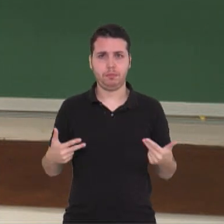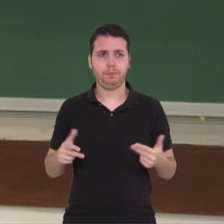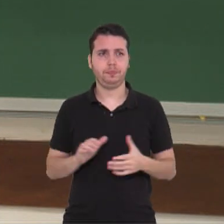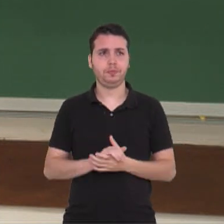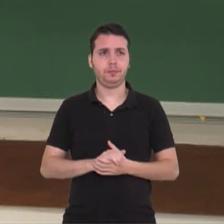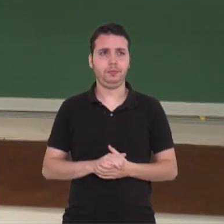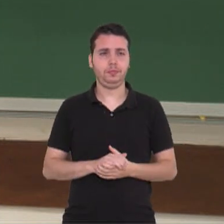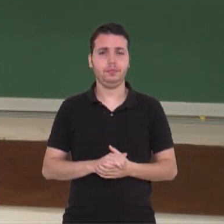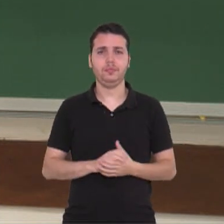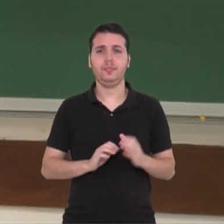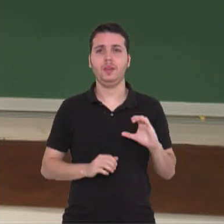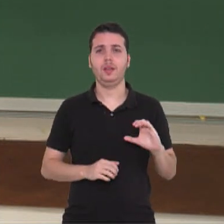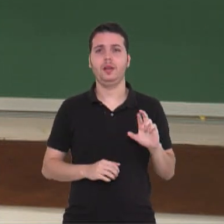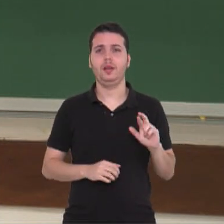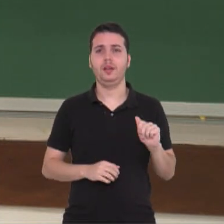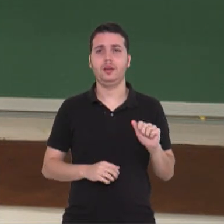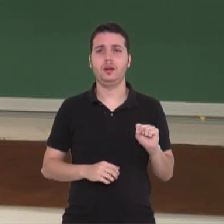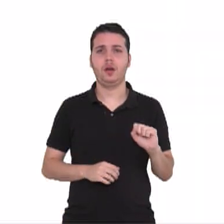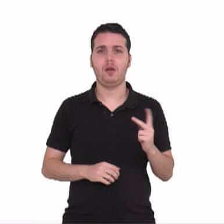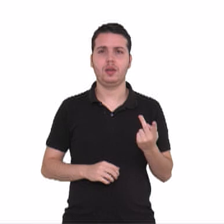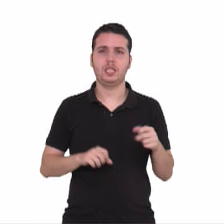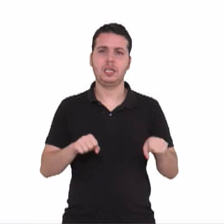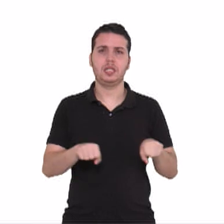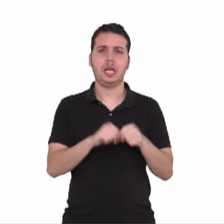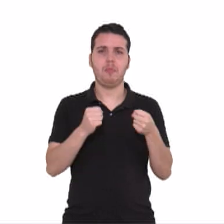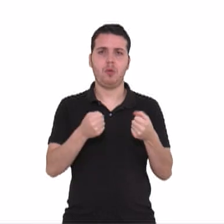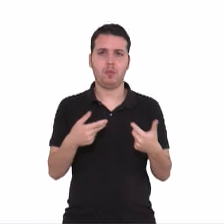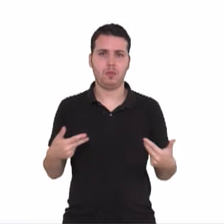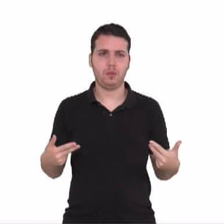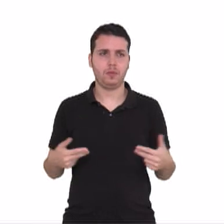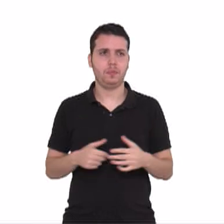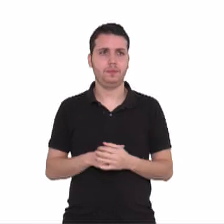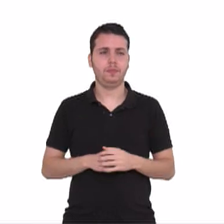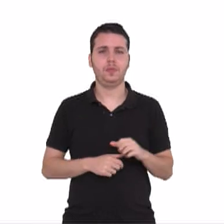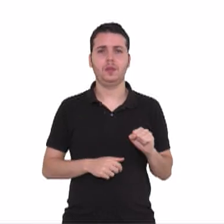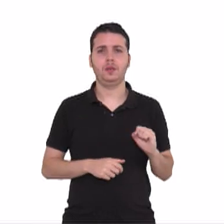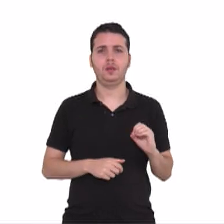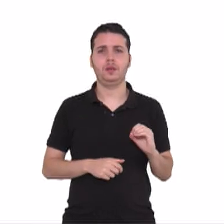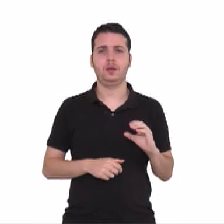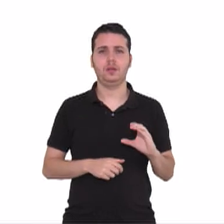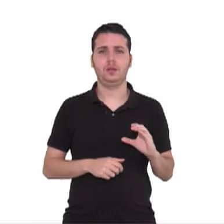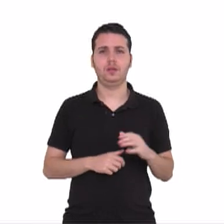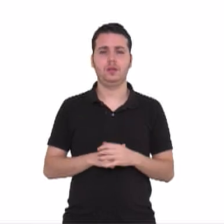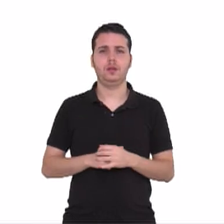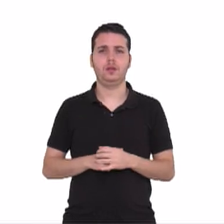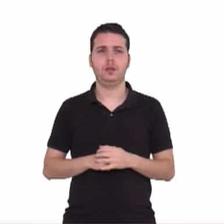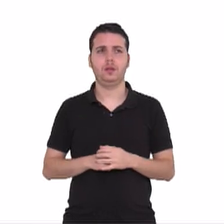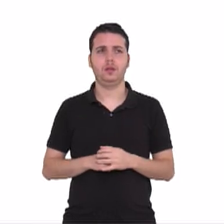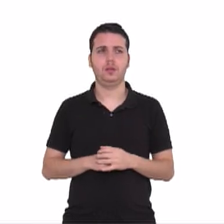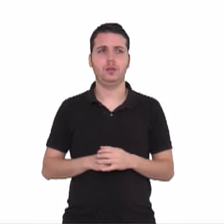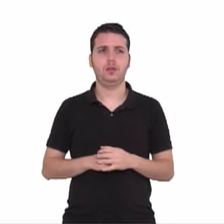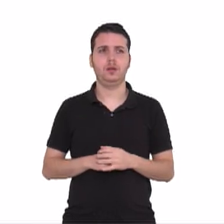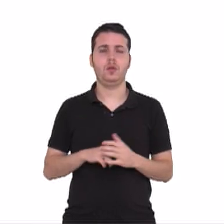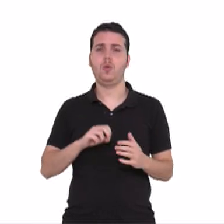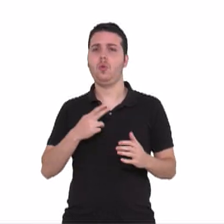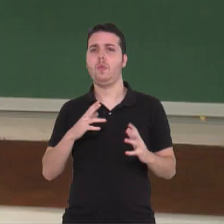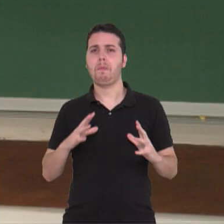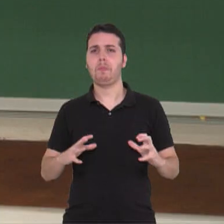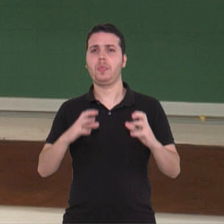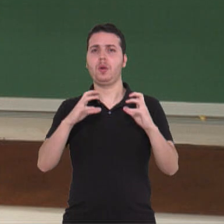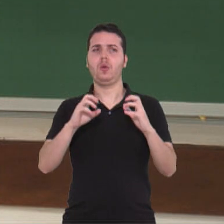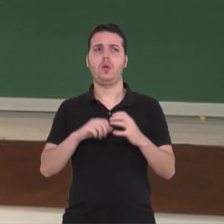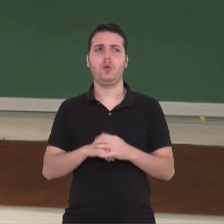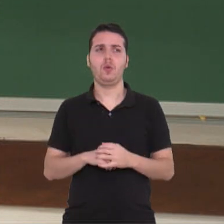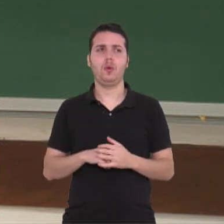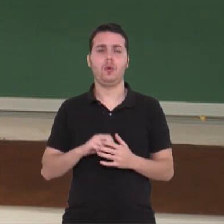Posso. Crash, que quebrou alguma coisa. E sock. Sock, eu posso estar ou numa briga, ou eu posso